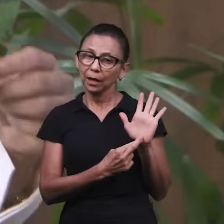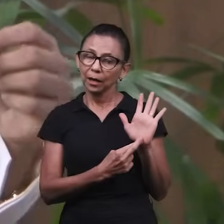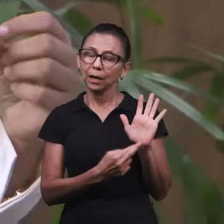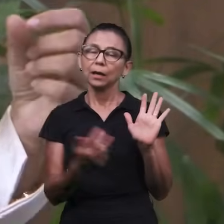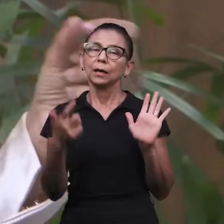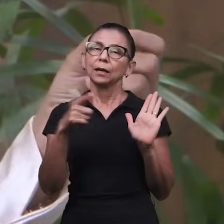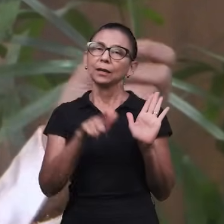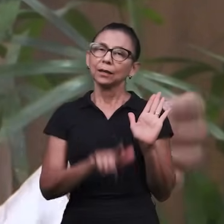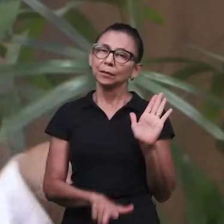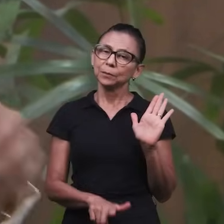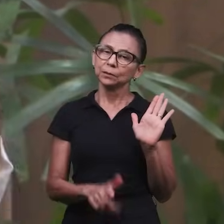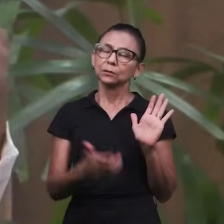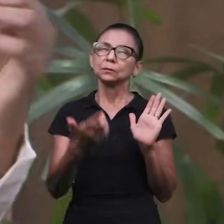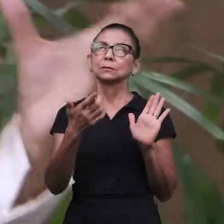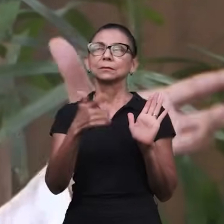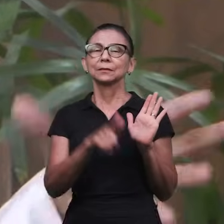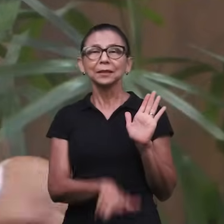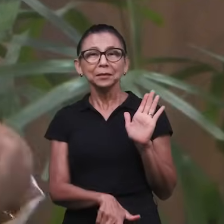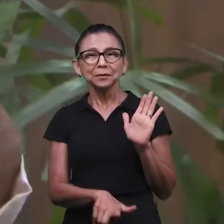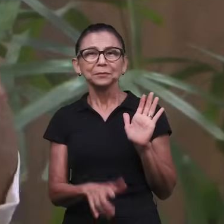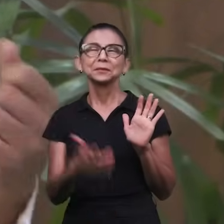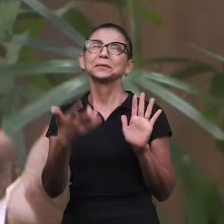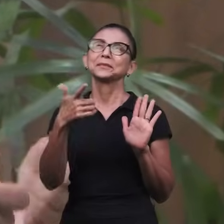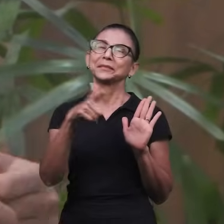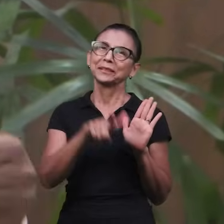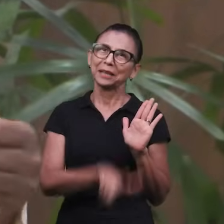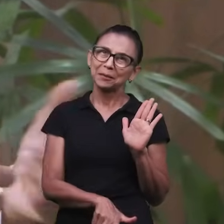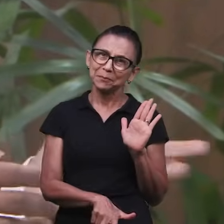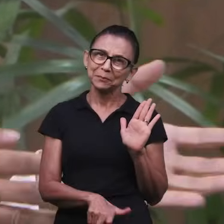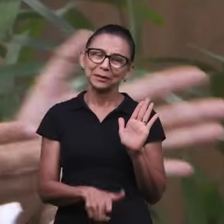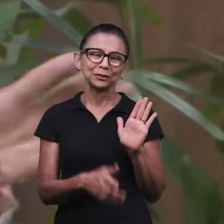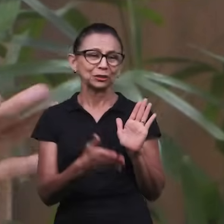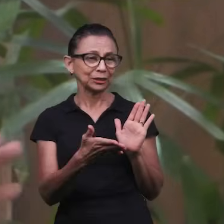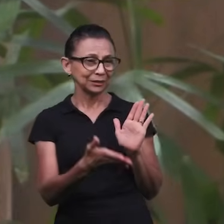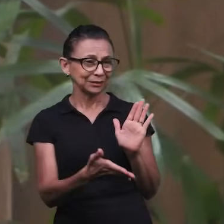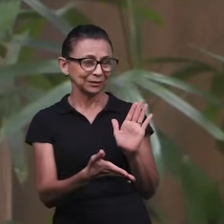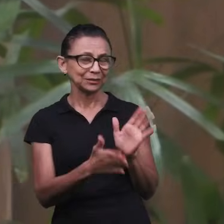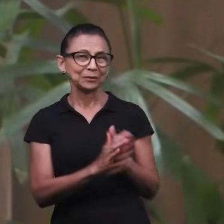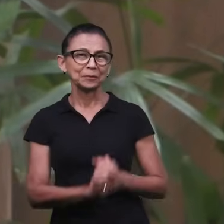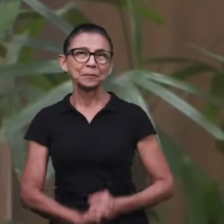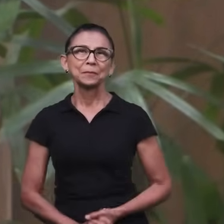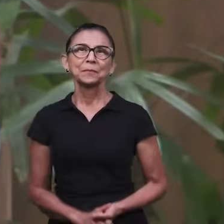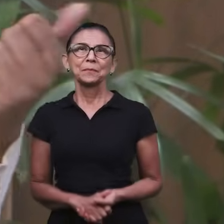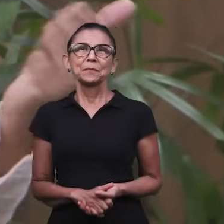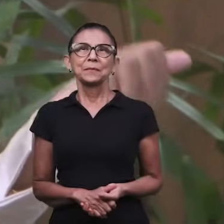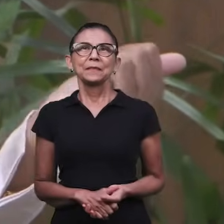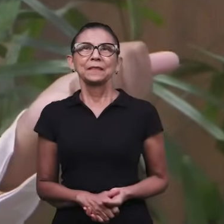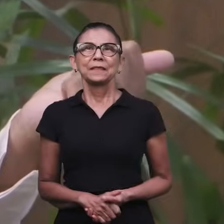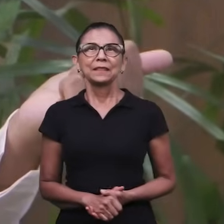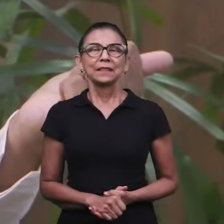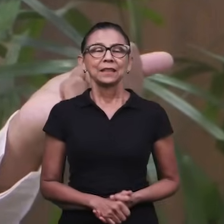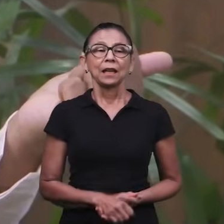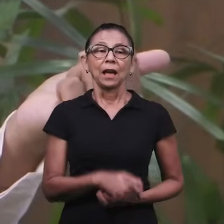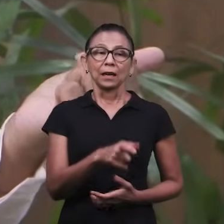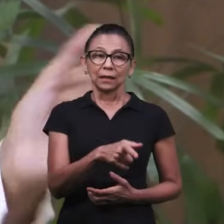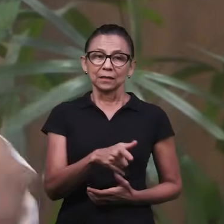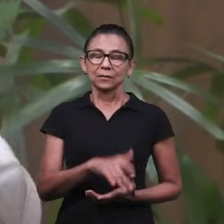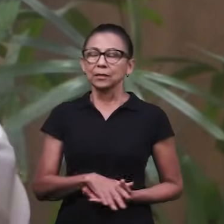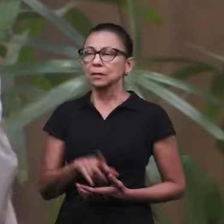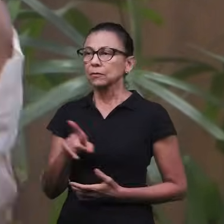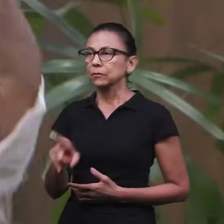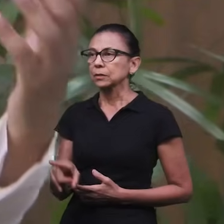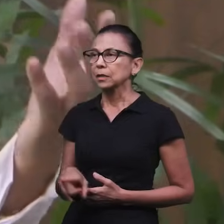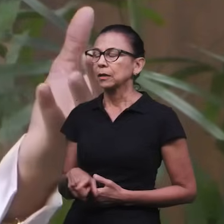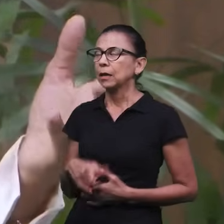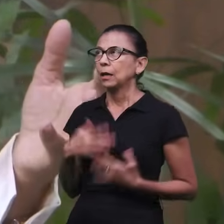repetindo, repetindo, repetindo, e vai repetindo para ele, não deixe que ele vença. Porque às vezes eles vencem pelo cansaço, né?